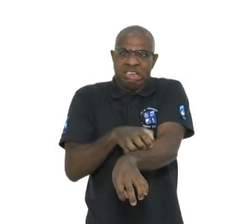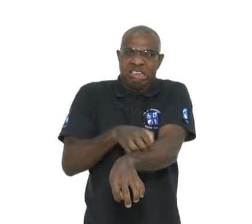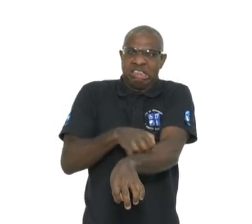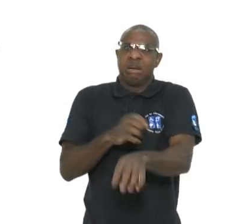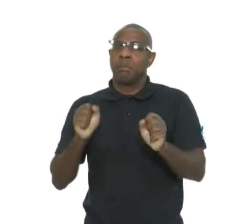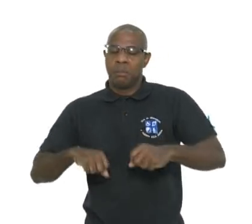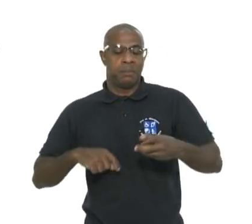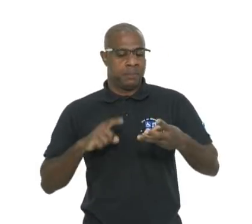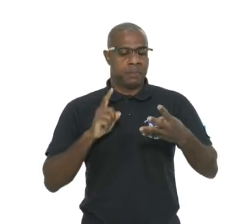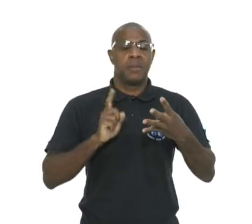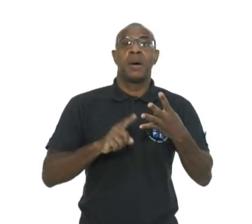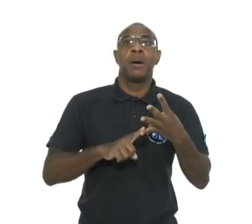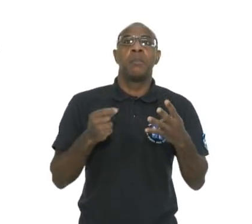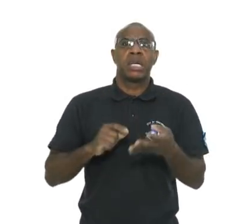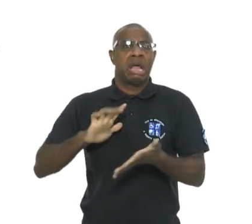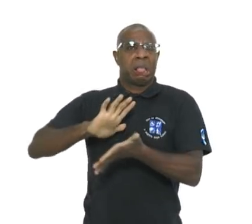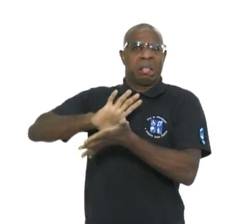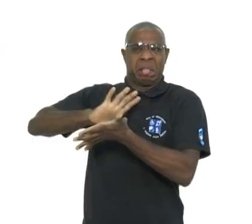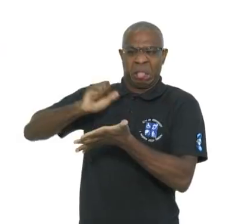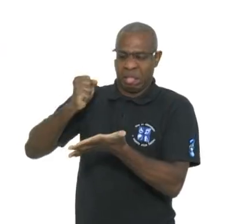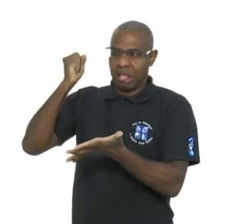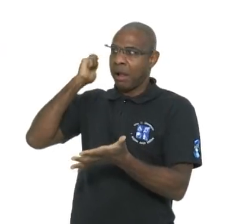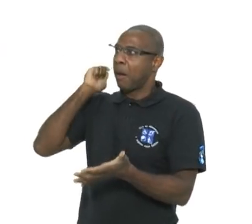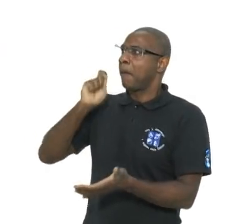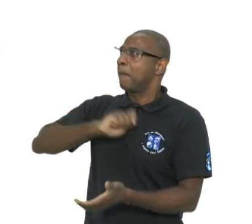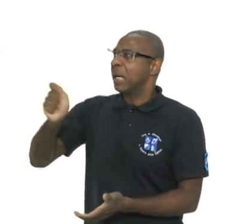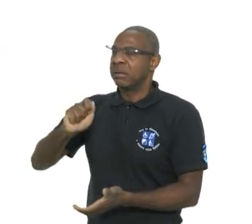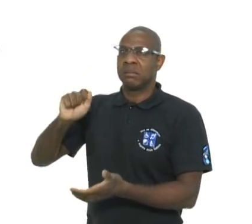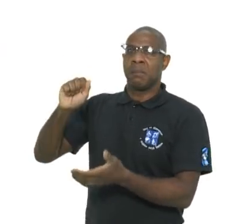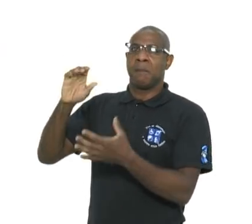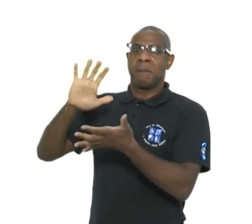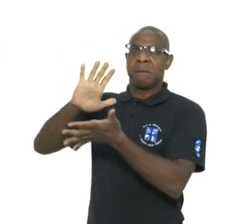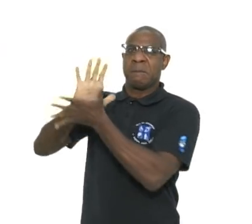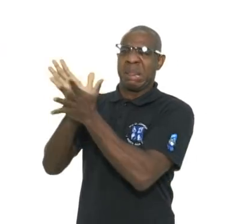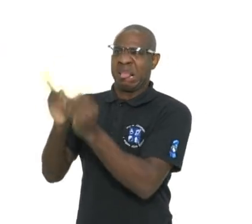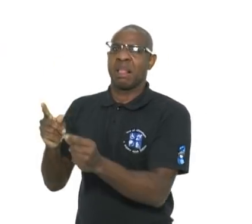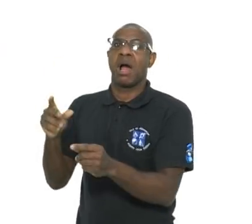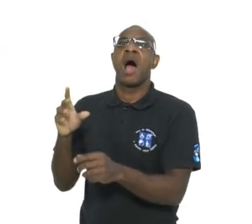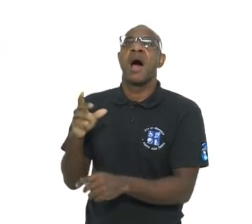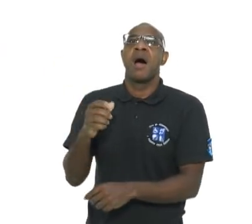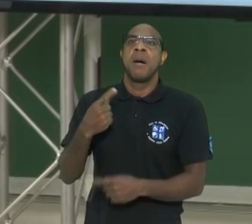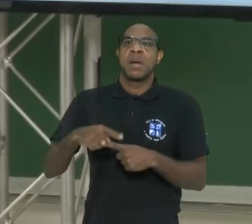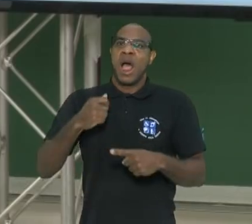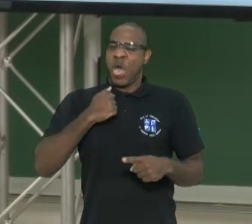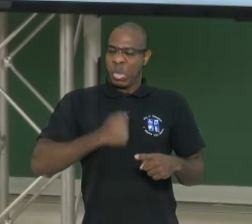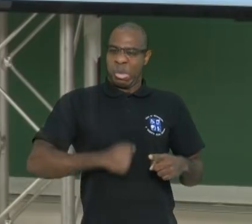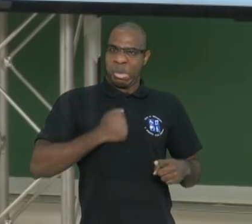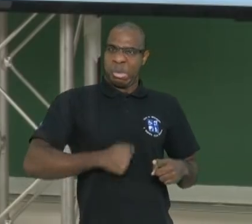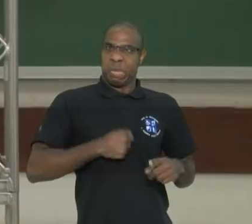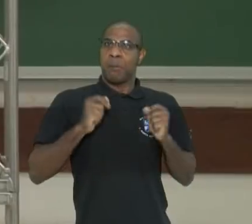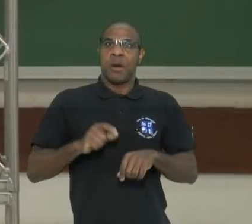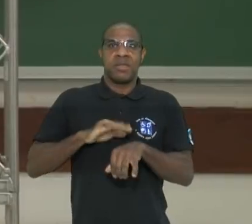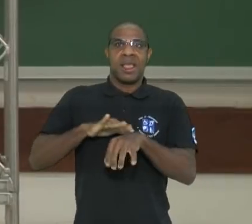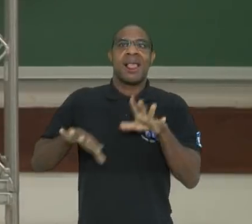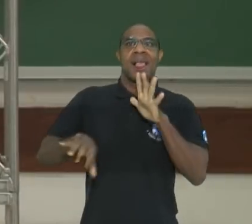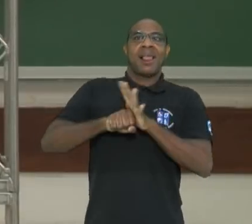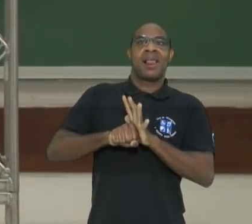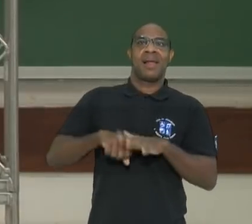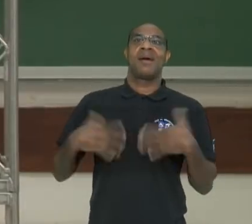D, porque ao esmagá-lo, você poderá entrar em contato com as fezes do inseto que podem estar